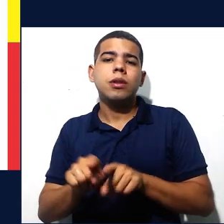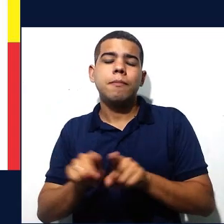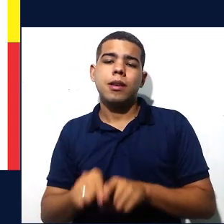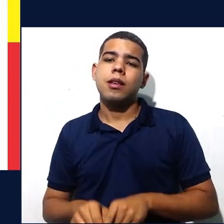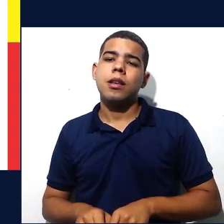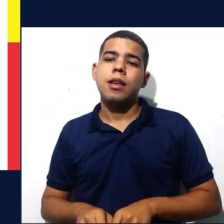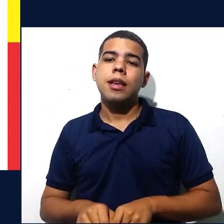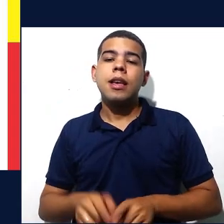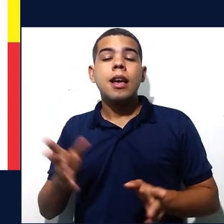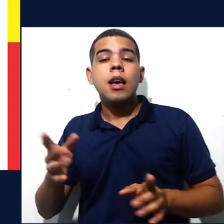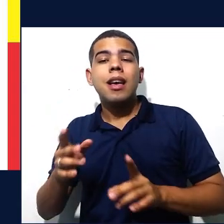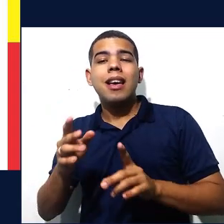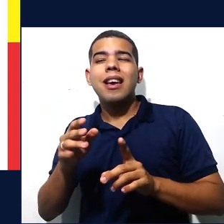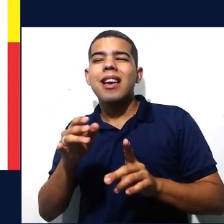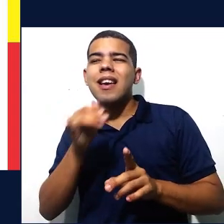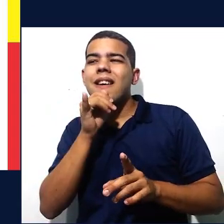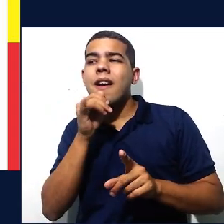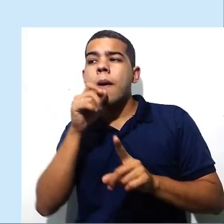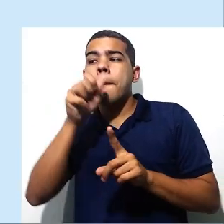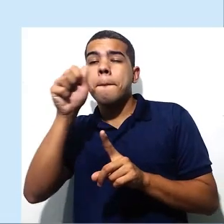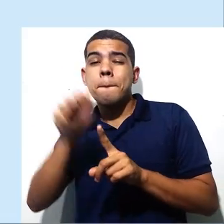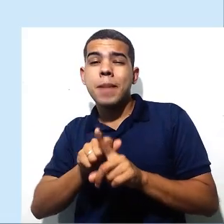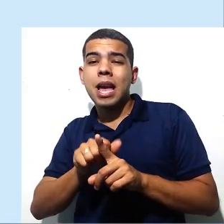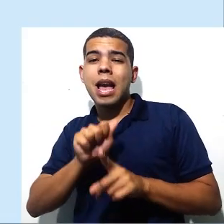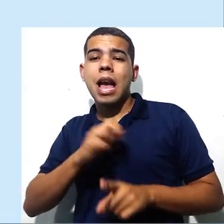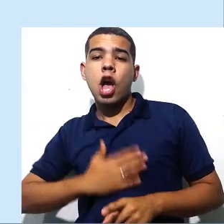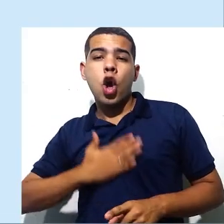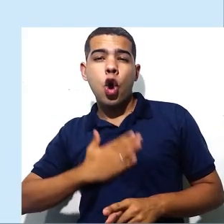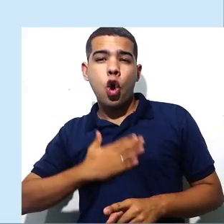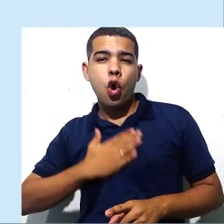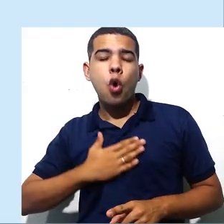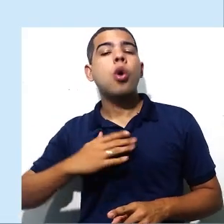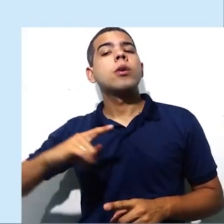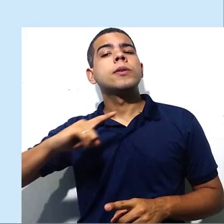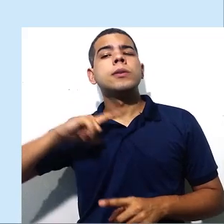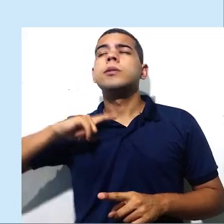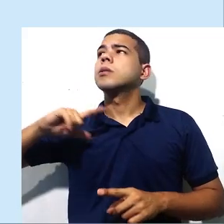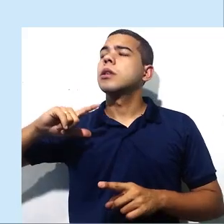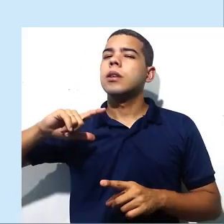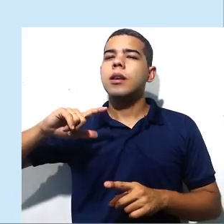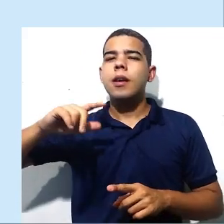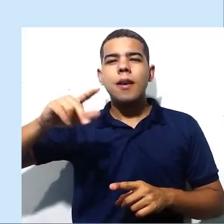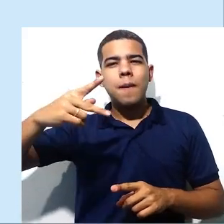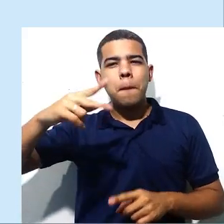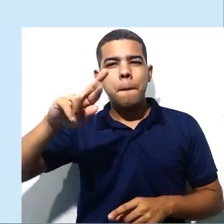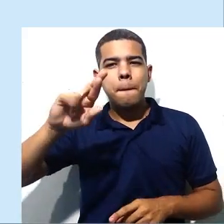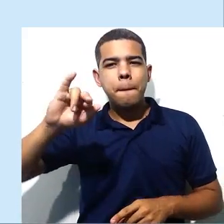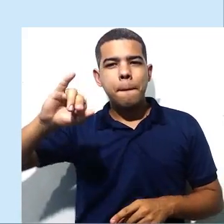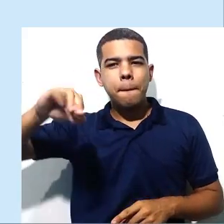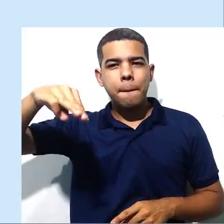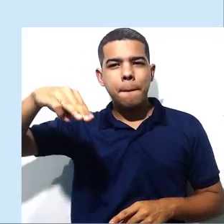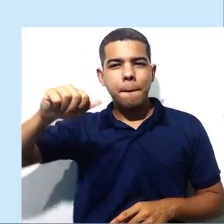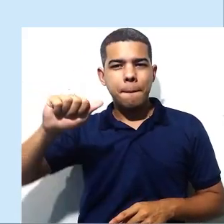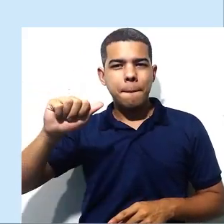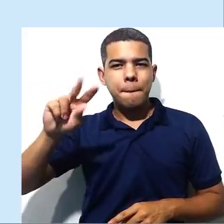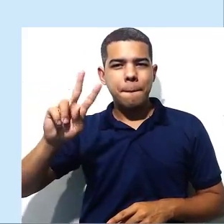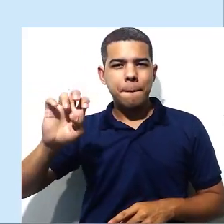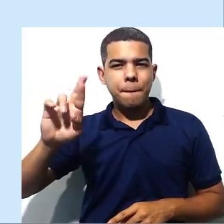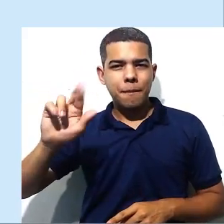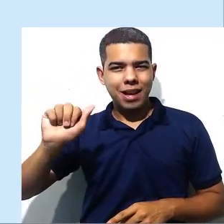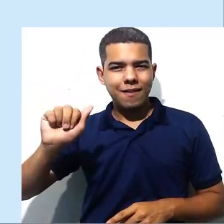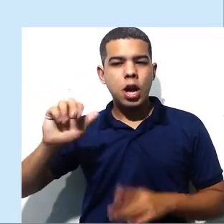no hemisfério sul e a incidência dos raios solares ele é muito mais forte, e se tem uma incidência